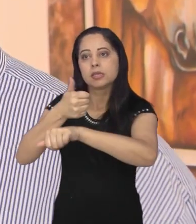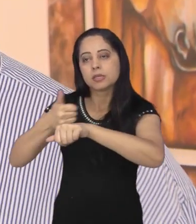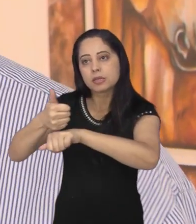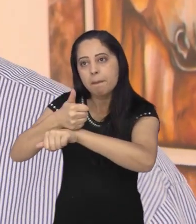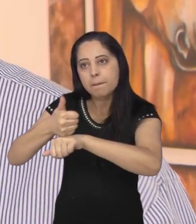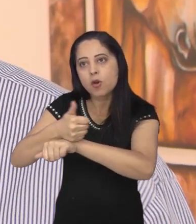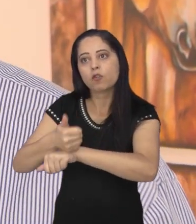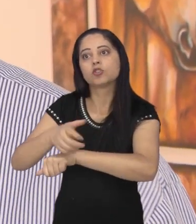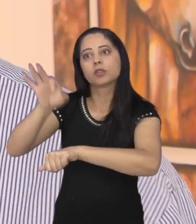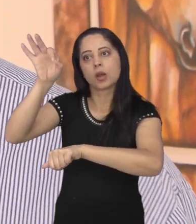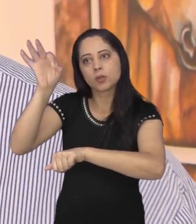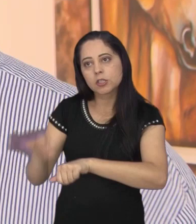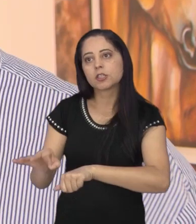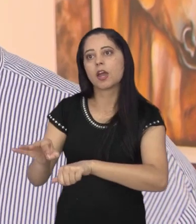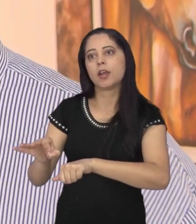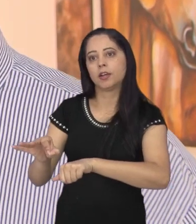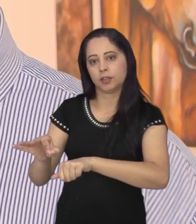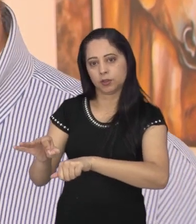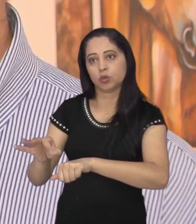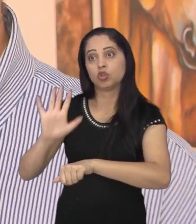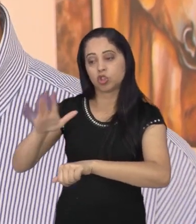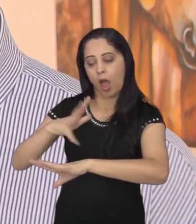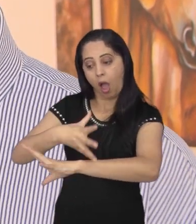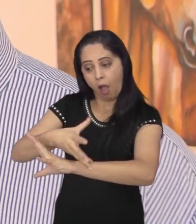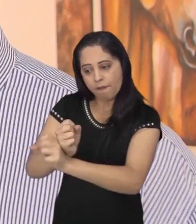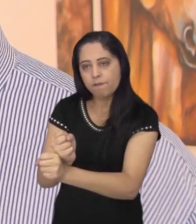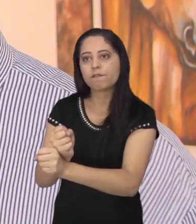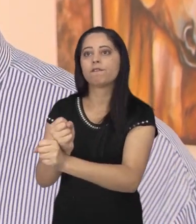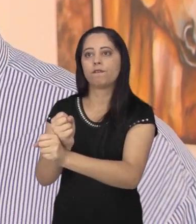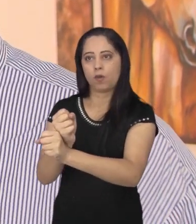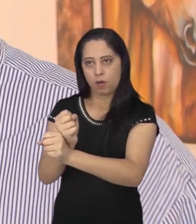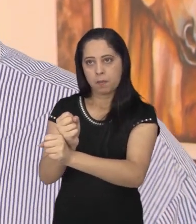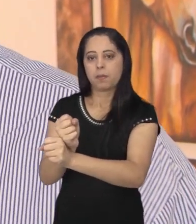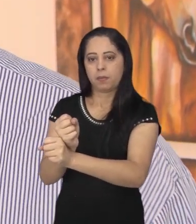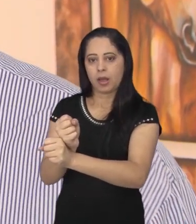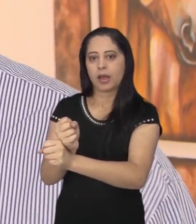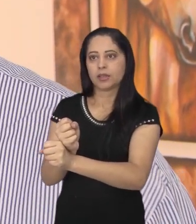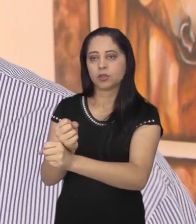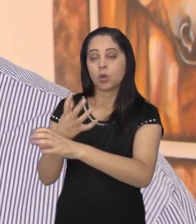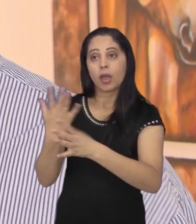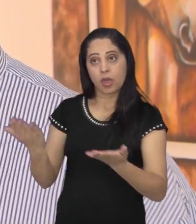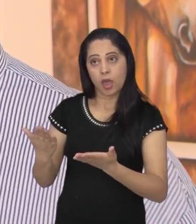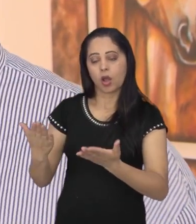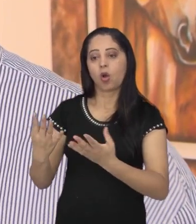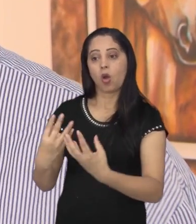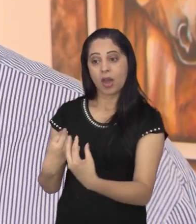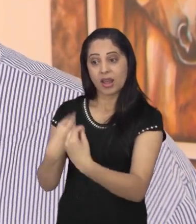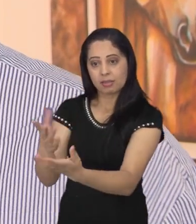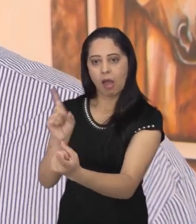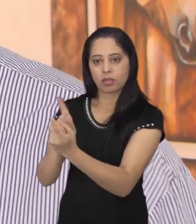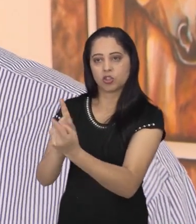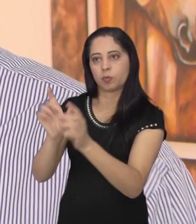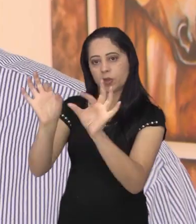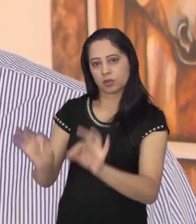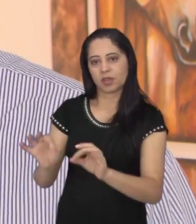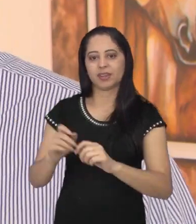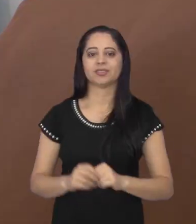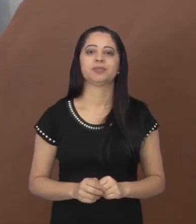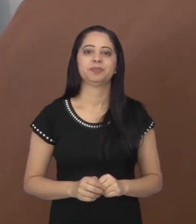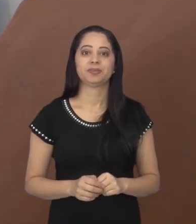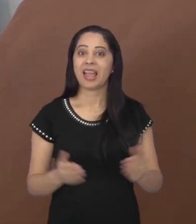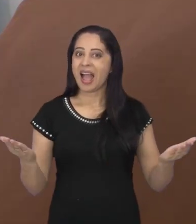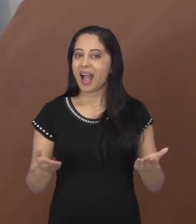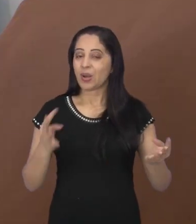profissionais, precisamos de orientações, de profissionais já desse ramo para que a gente possa oferecer o serviço e ser um serviço